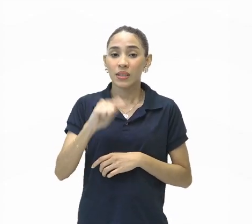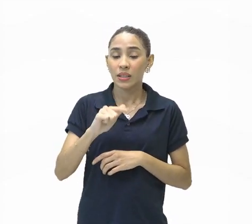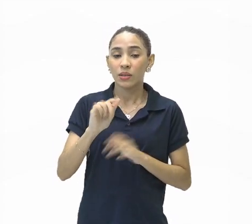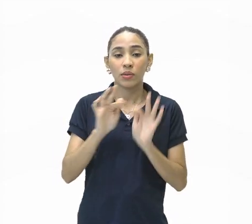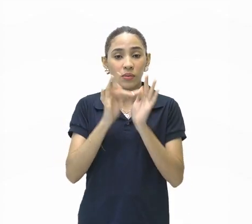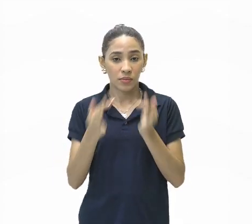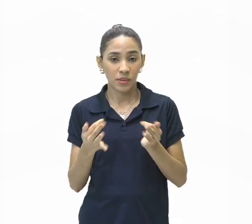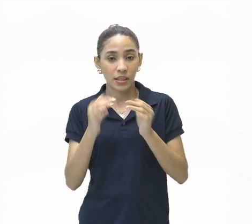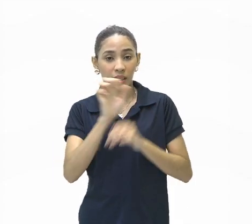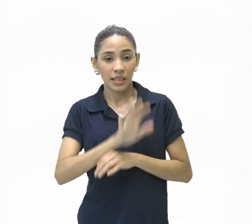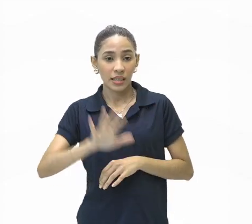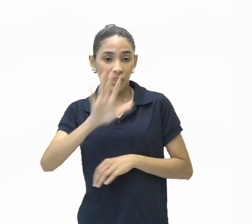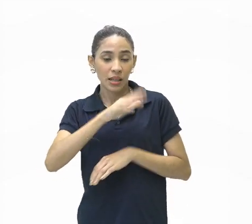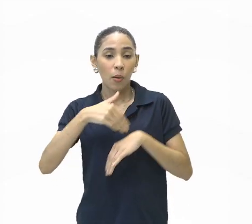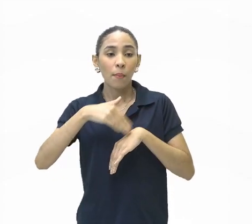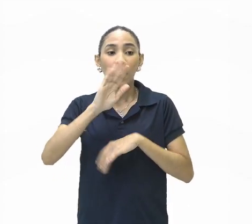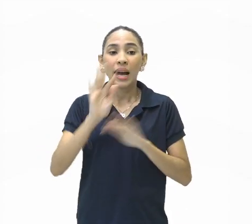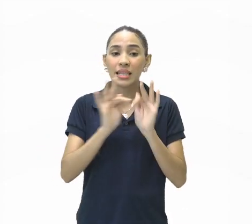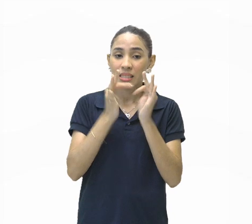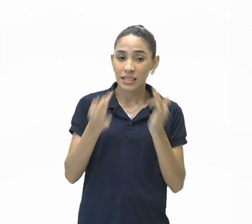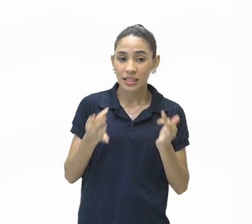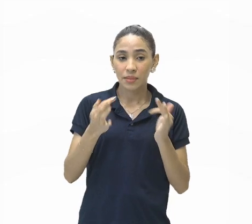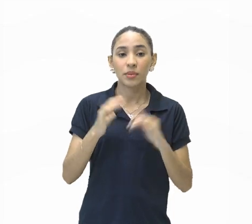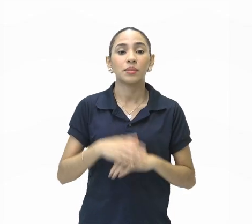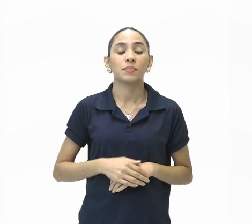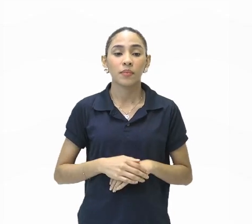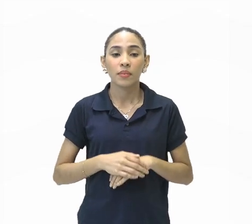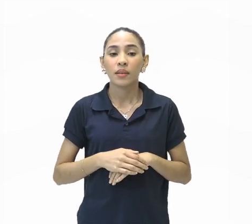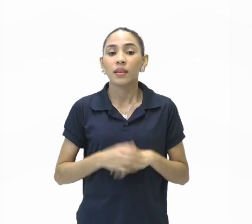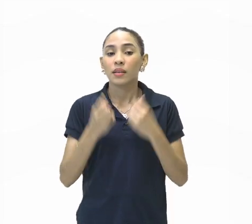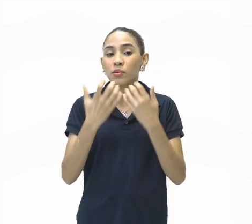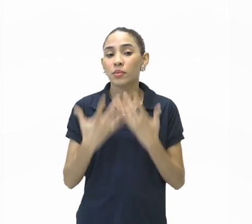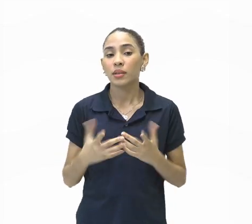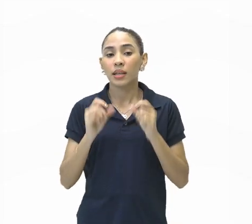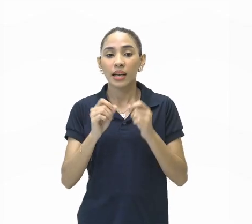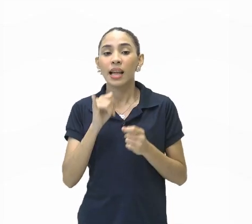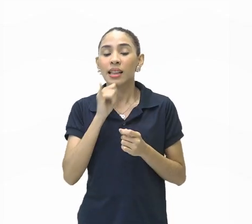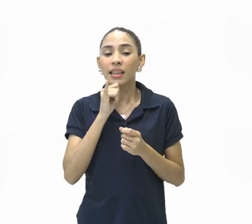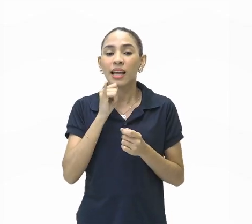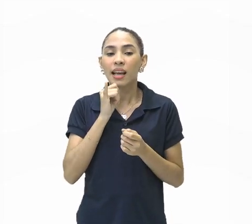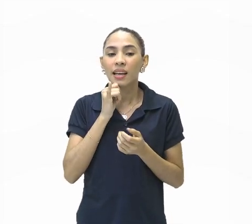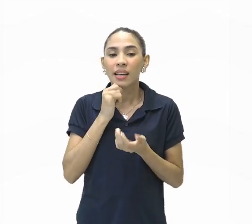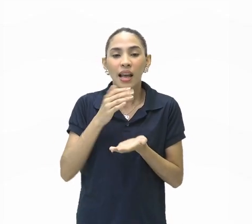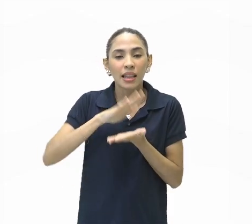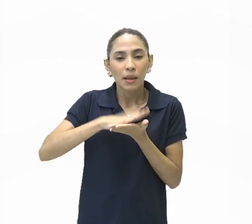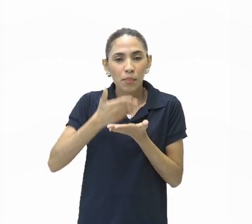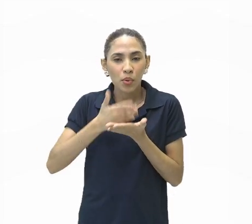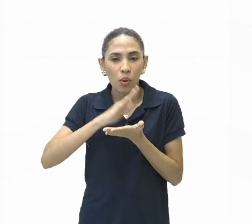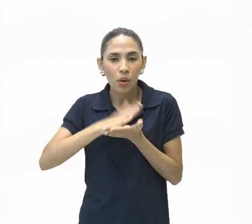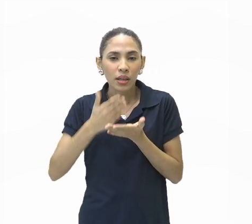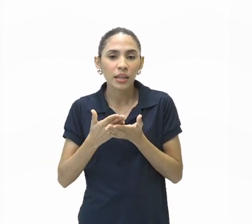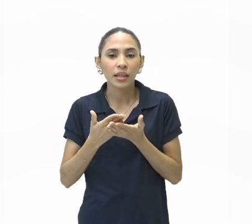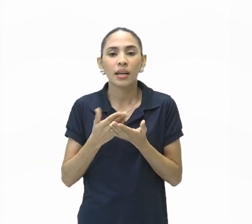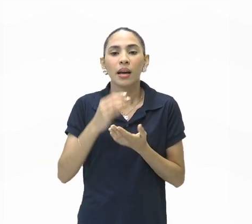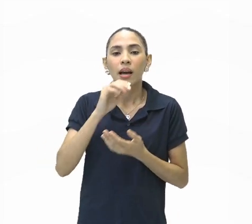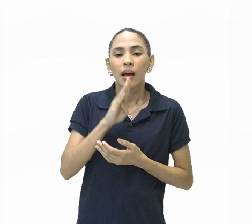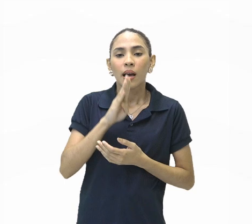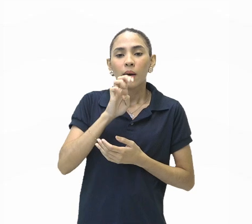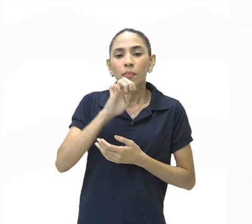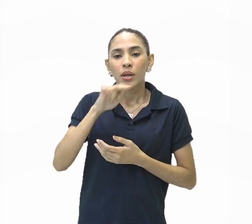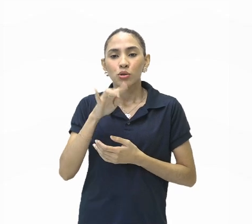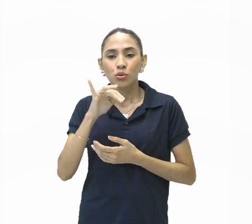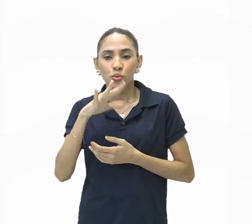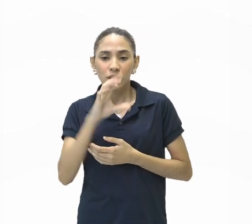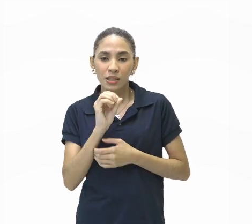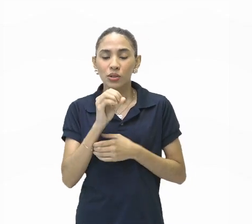coloquial e regional, algo mais simples, né? Quando ele diz, tem umas tapioquinha com uns beijuzinhos do lado, uma